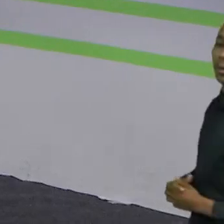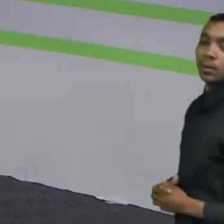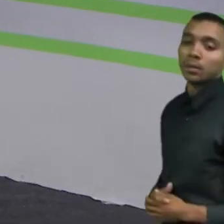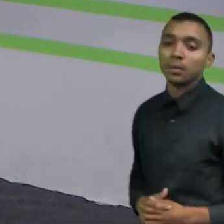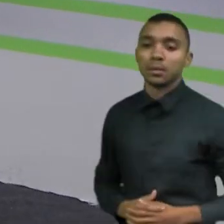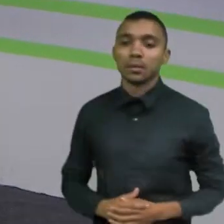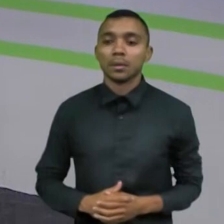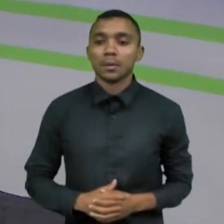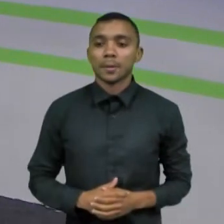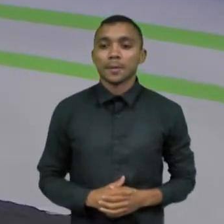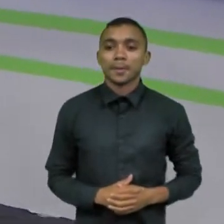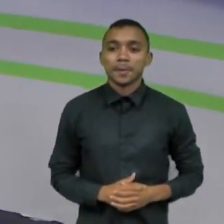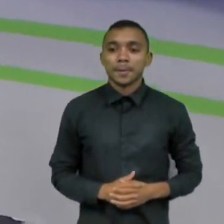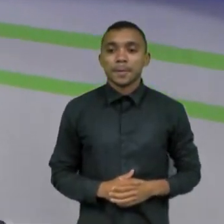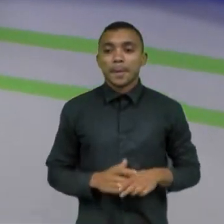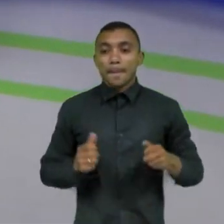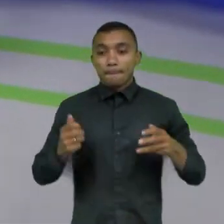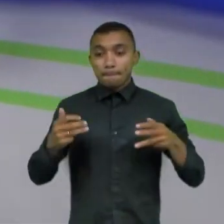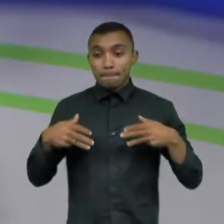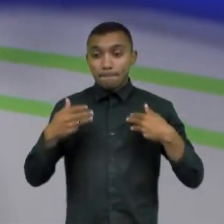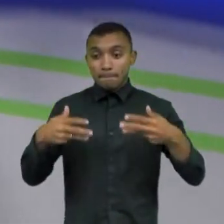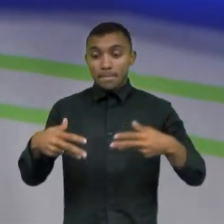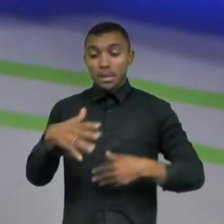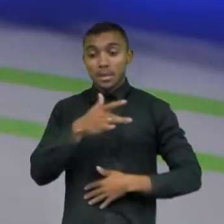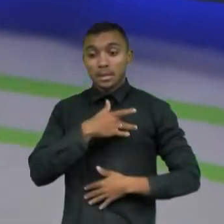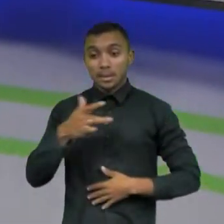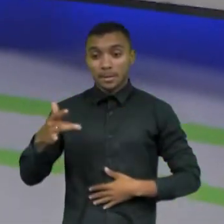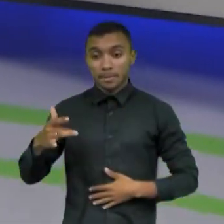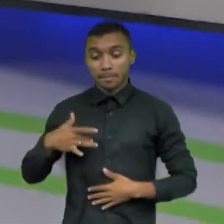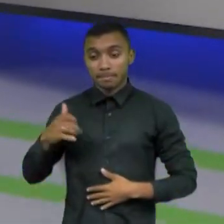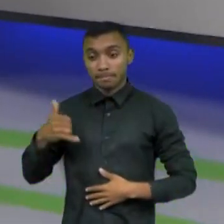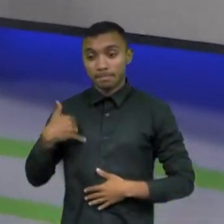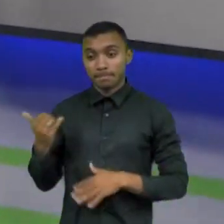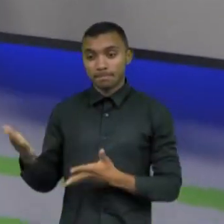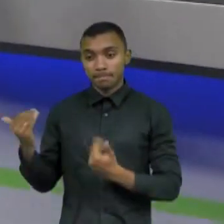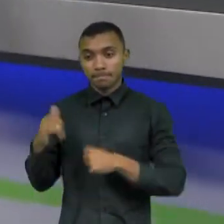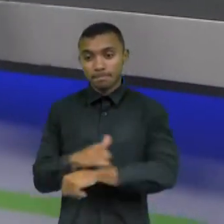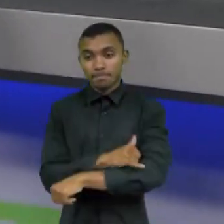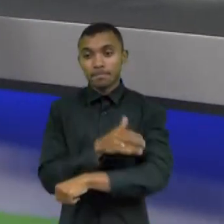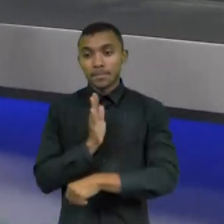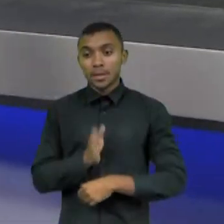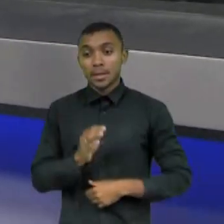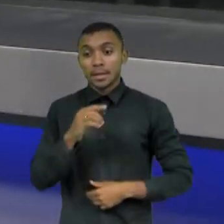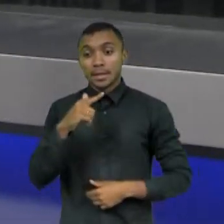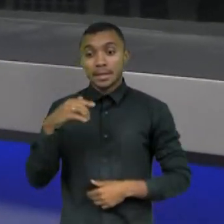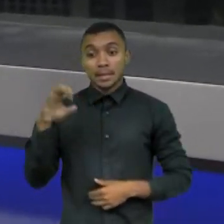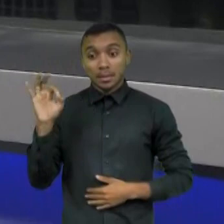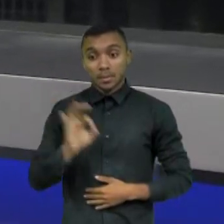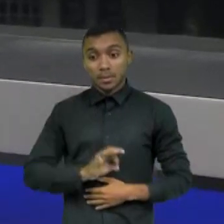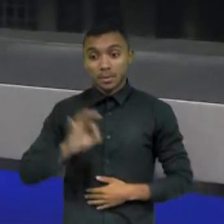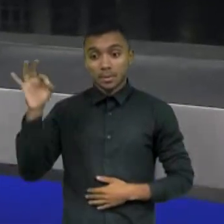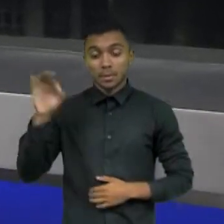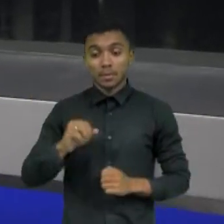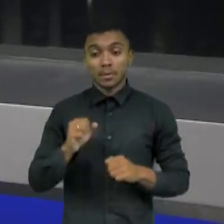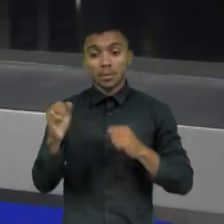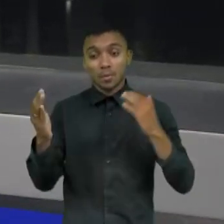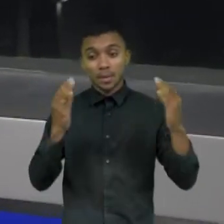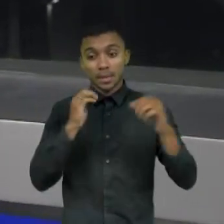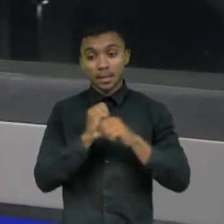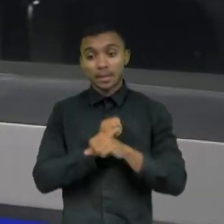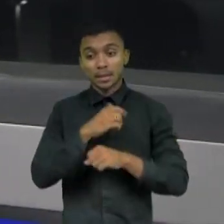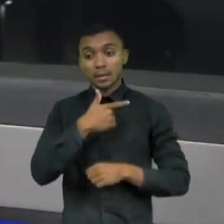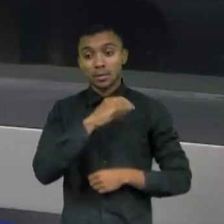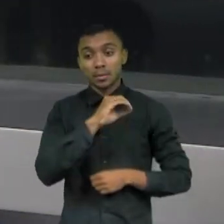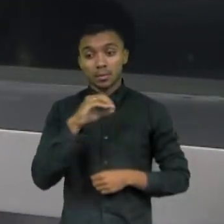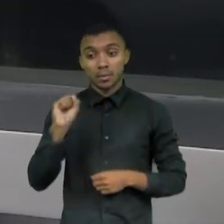Segundo dados do Ministério da Saúde, a obesidade infantil subiu 70% entre os anos de 2008